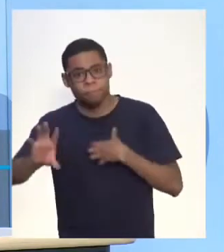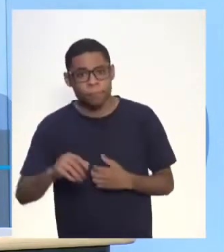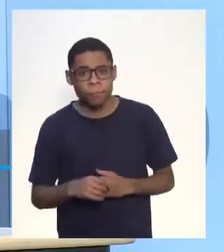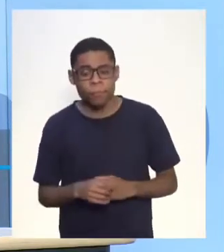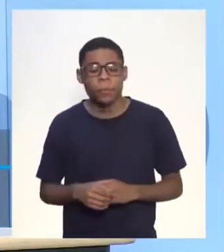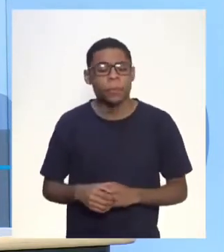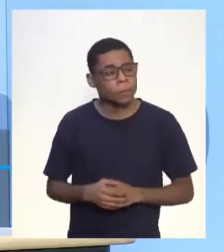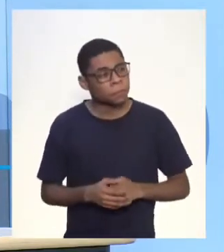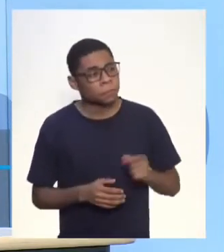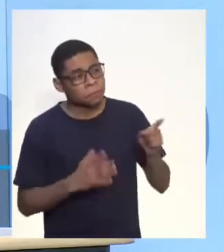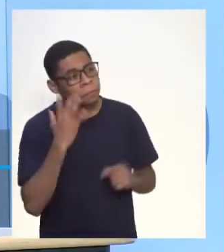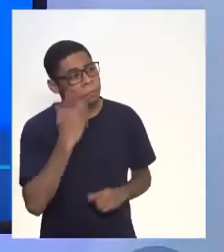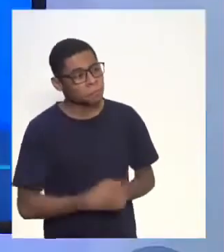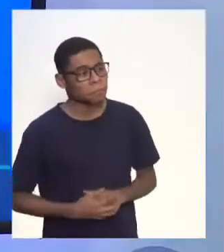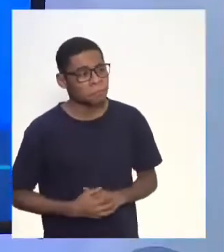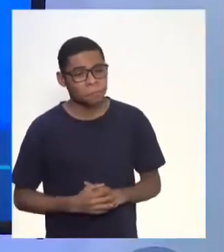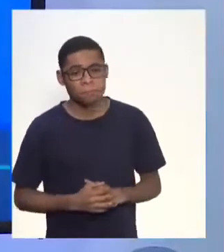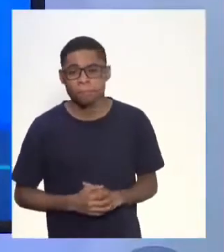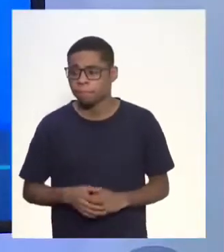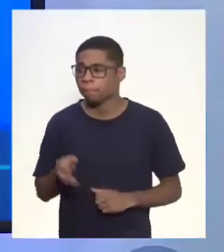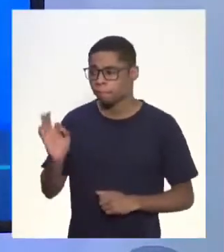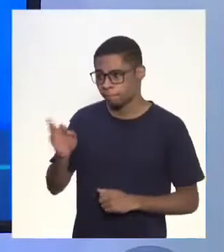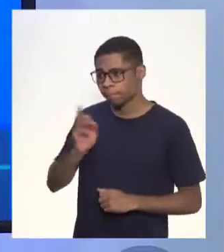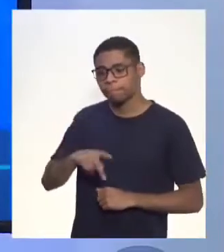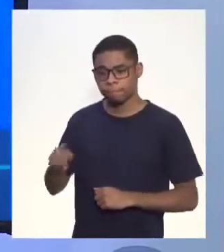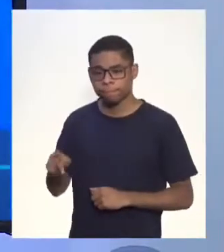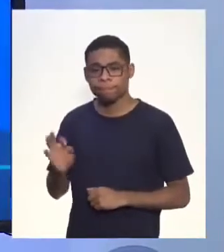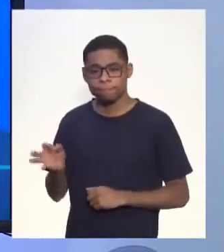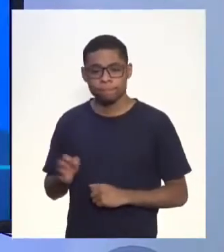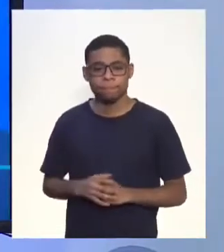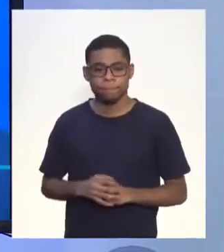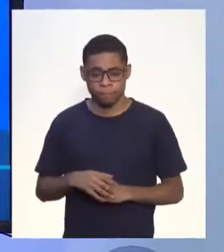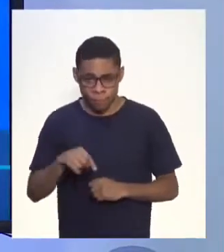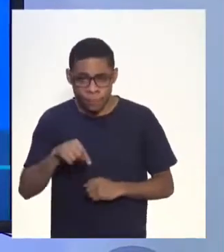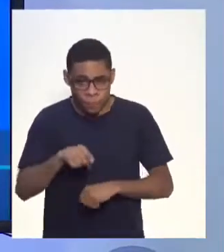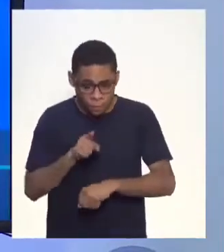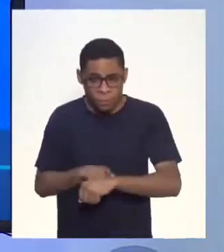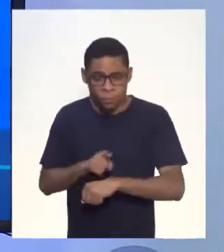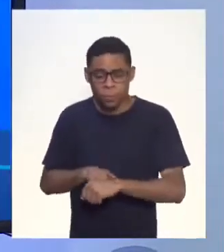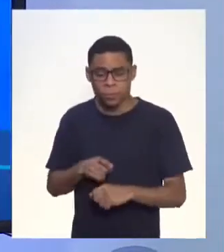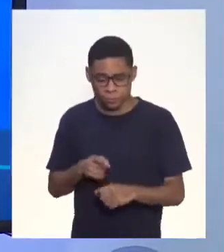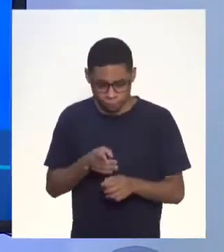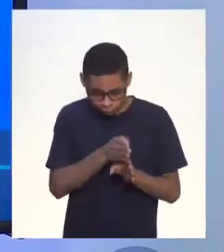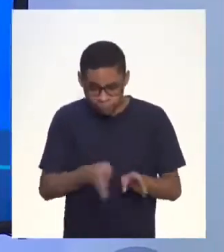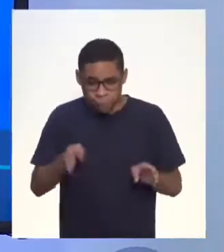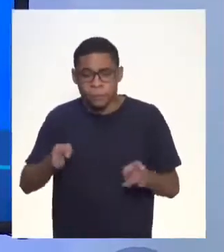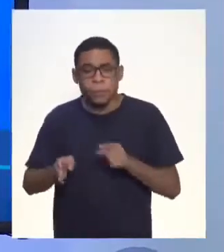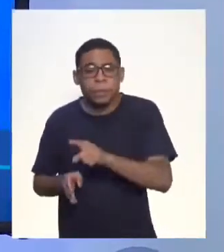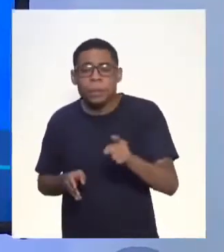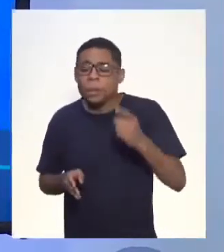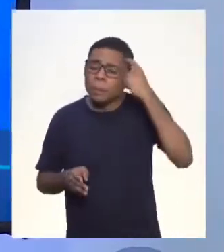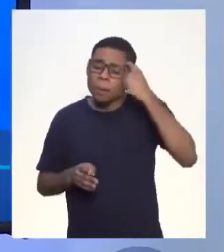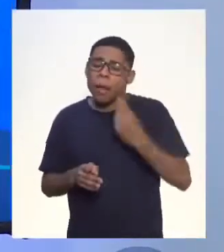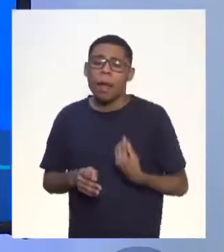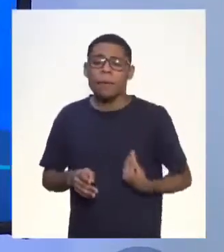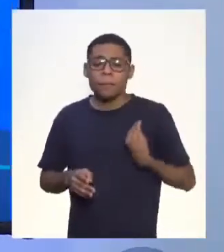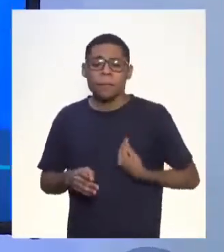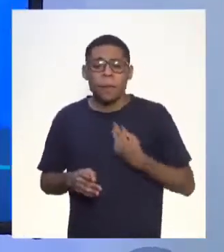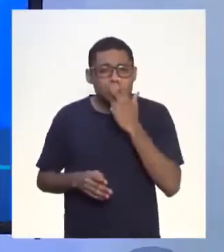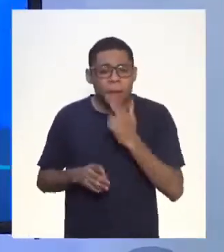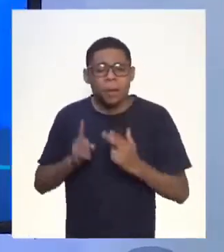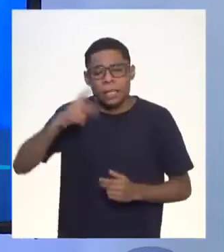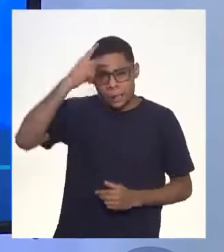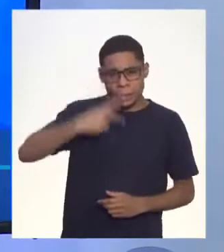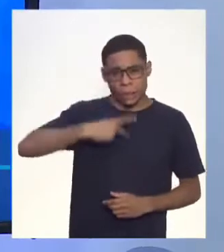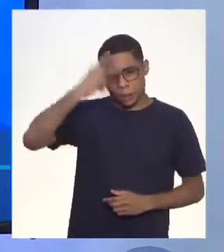você acha? Professor, no momento nós sempre levamos a vida no modo individual, né? Mas o contexto, como foi mencionado,